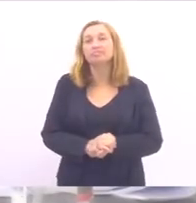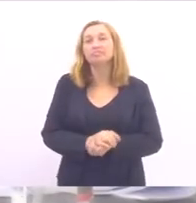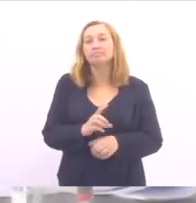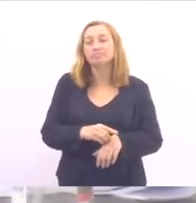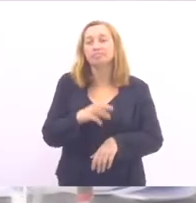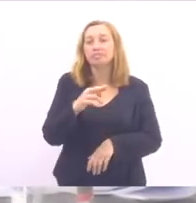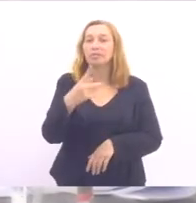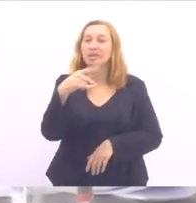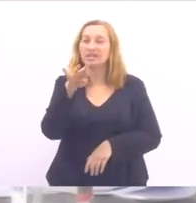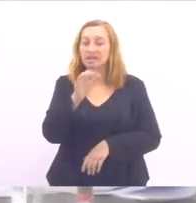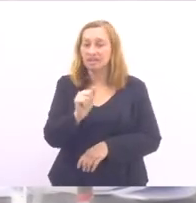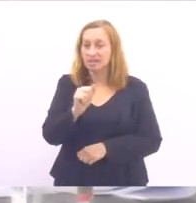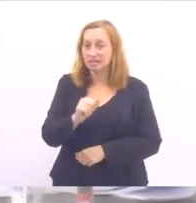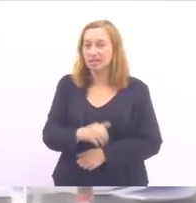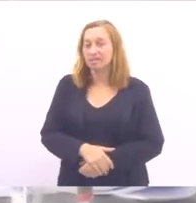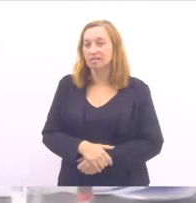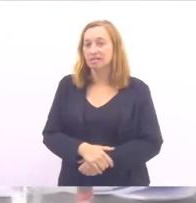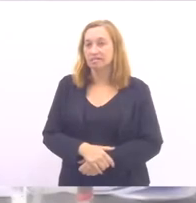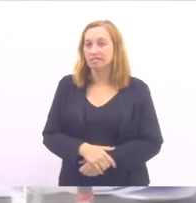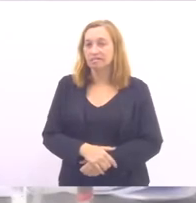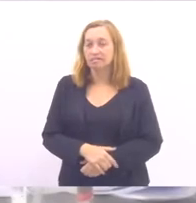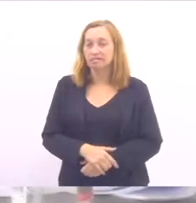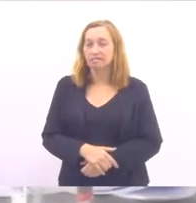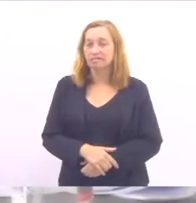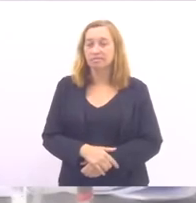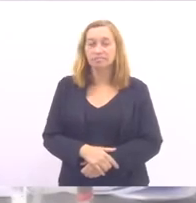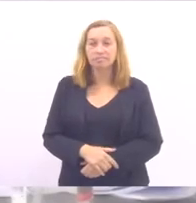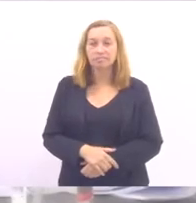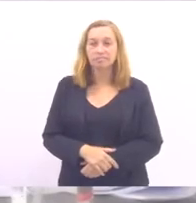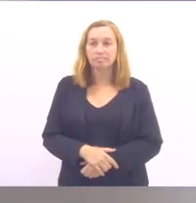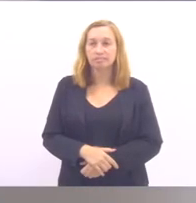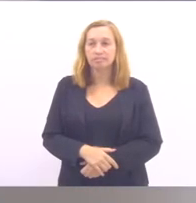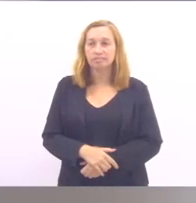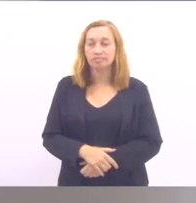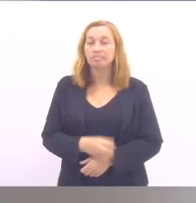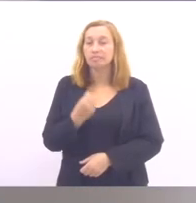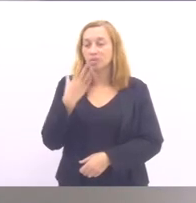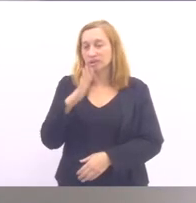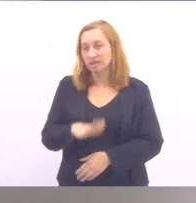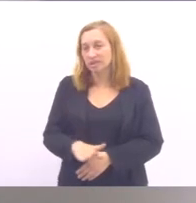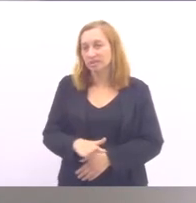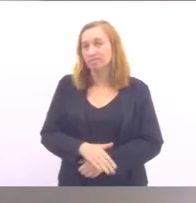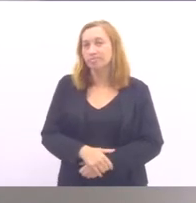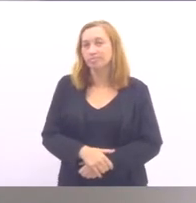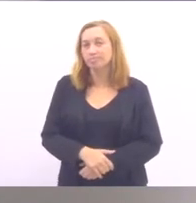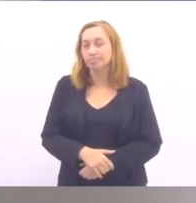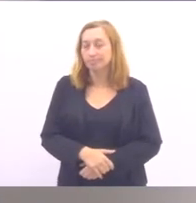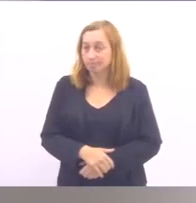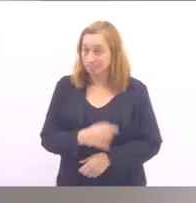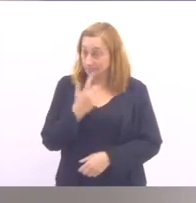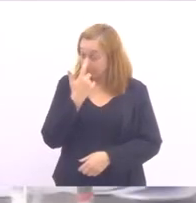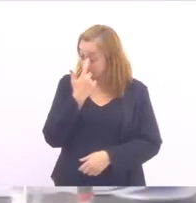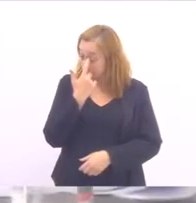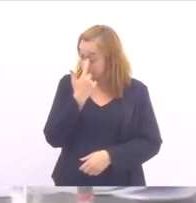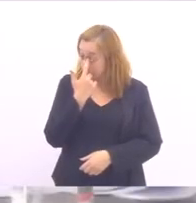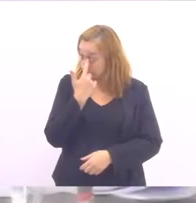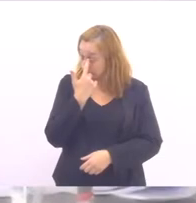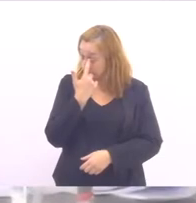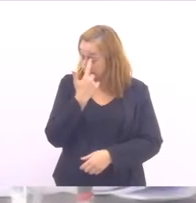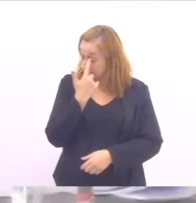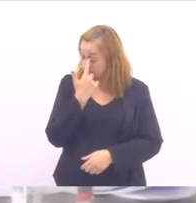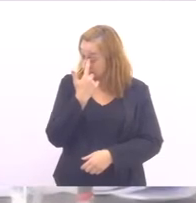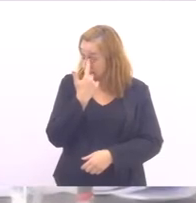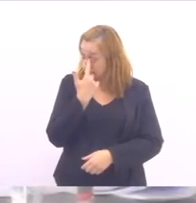Doutora Patrícia Gabay, está nos ouvindo? Boa tarde. Nós queríamos